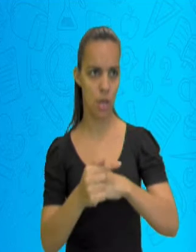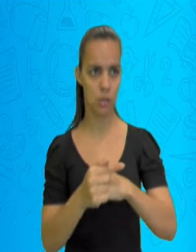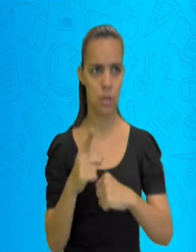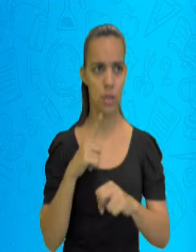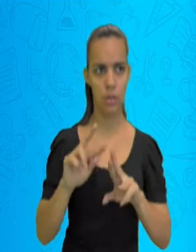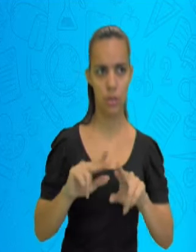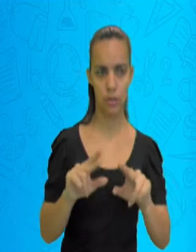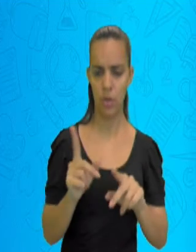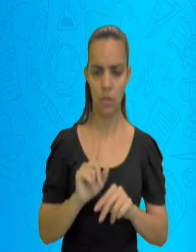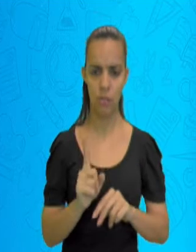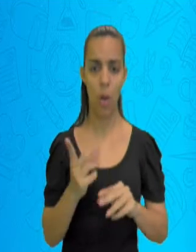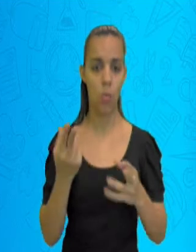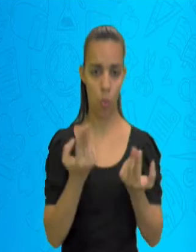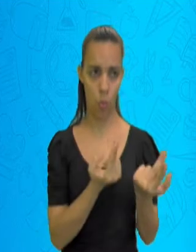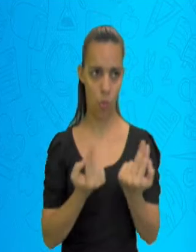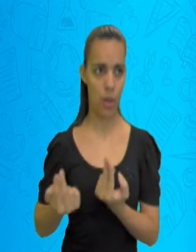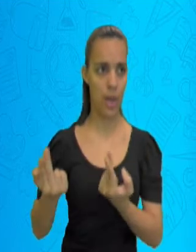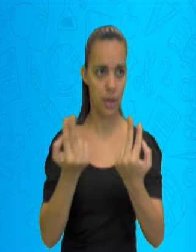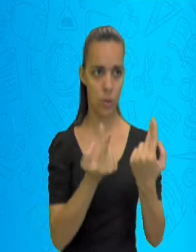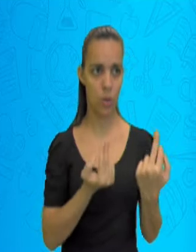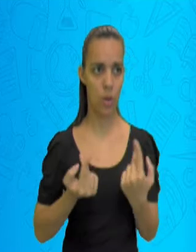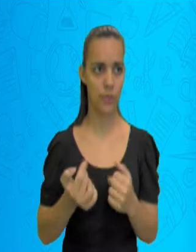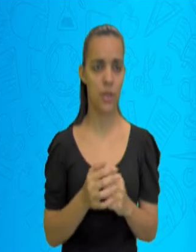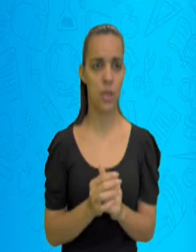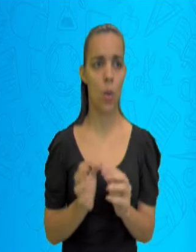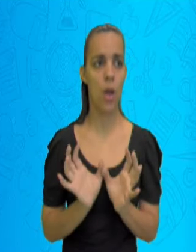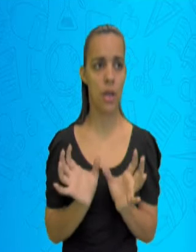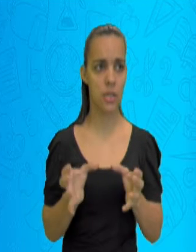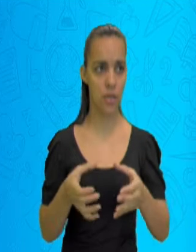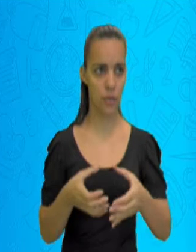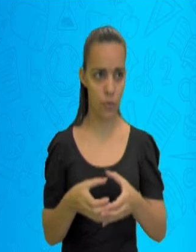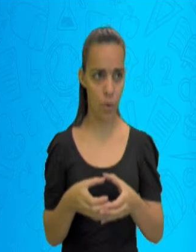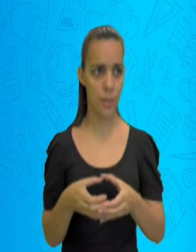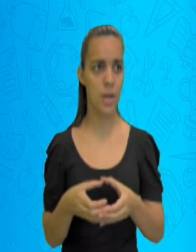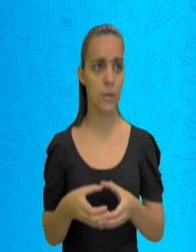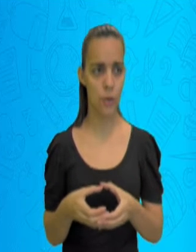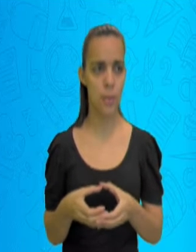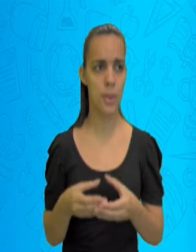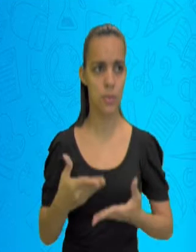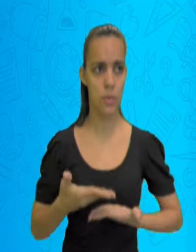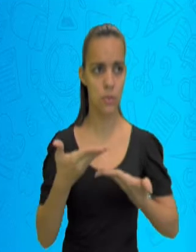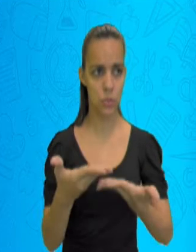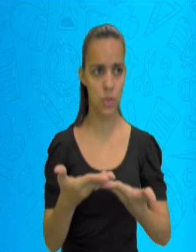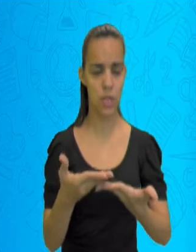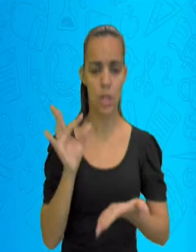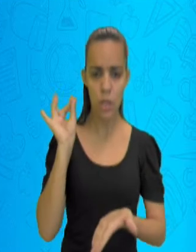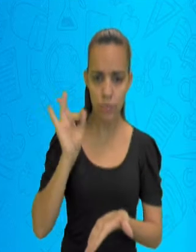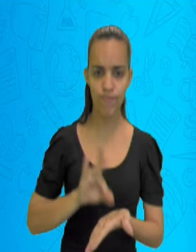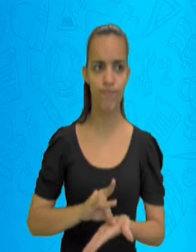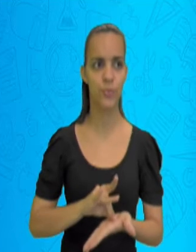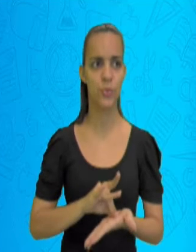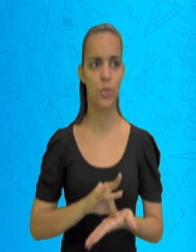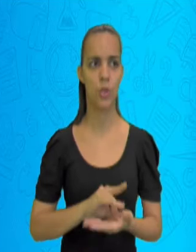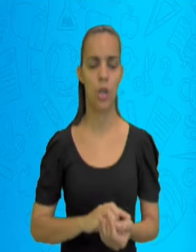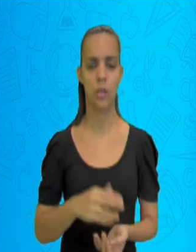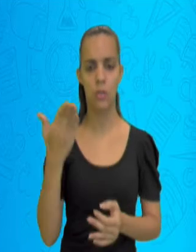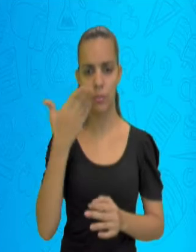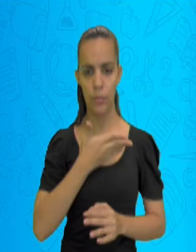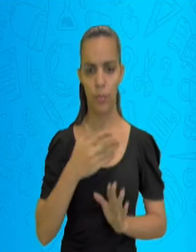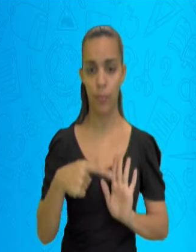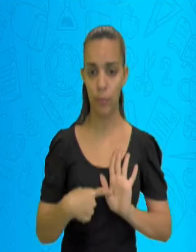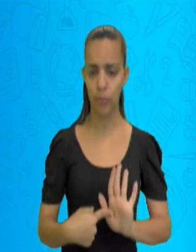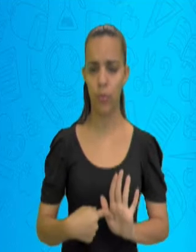isso tudo aqui foi informação fornecida, confirmada,